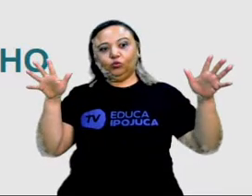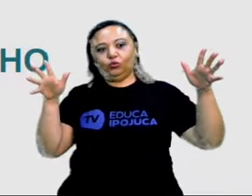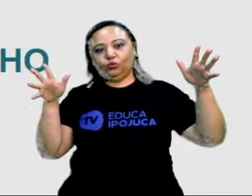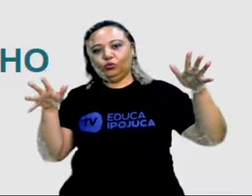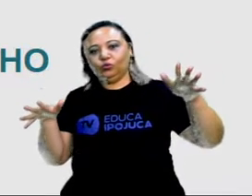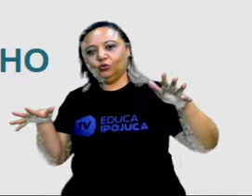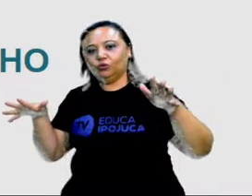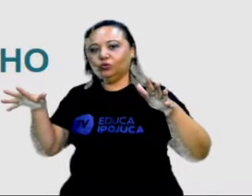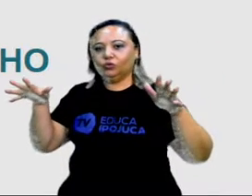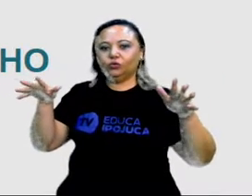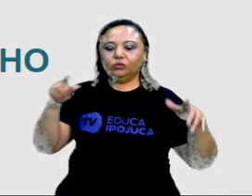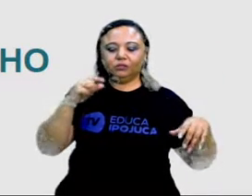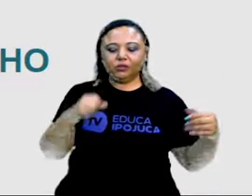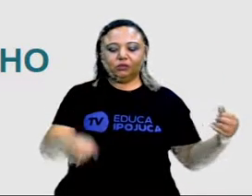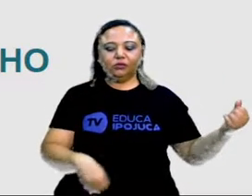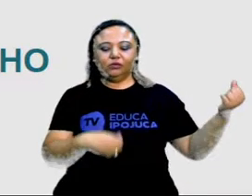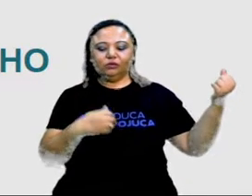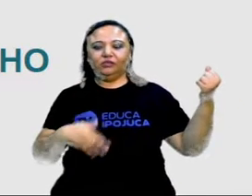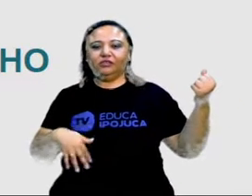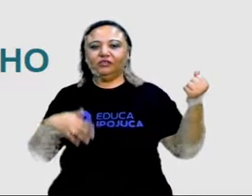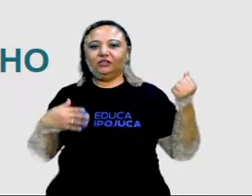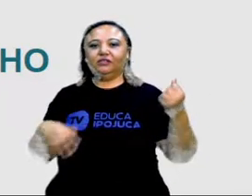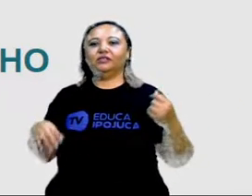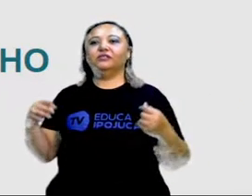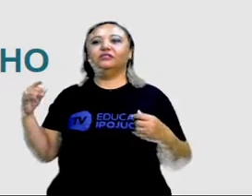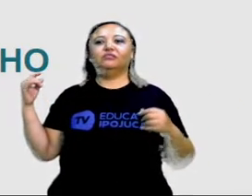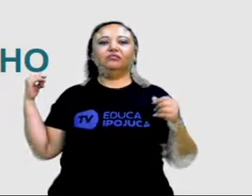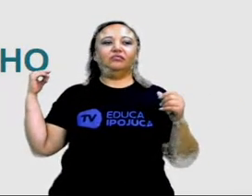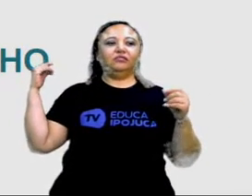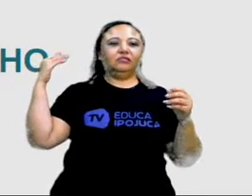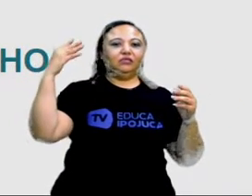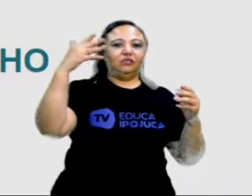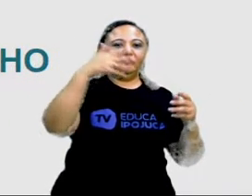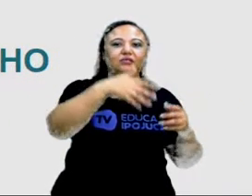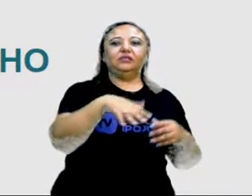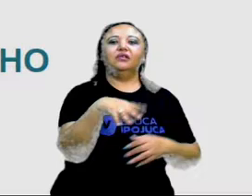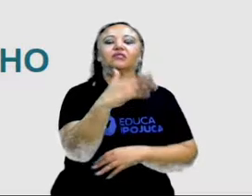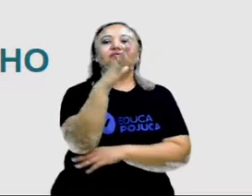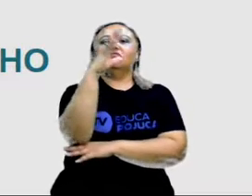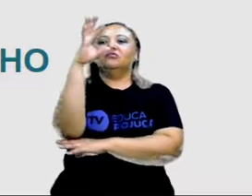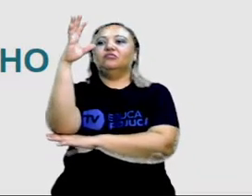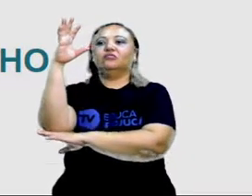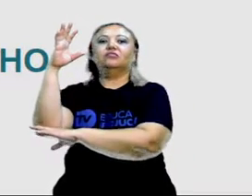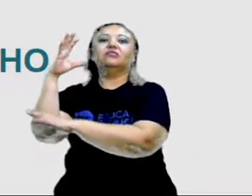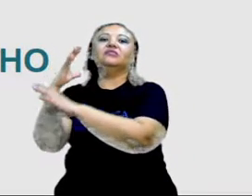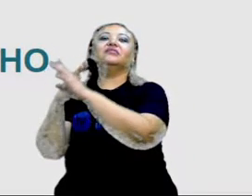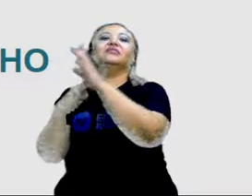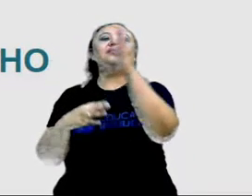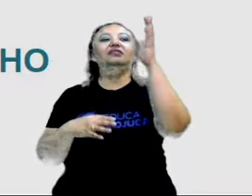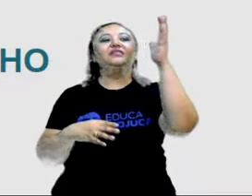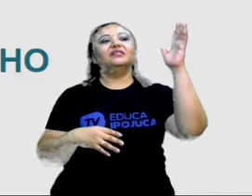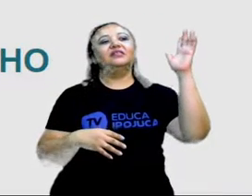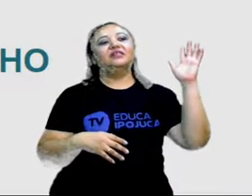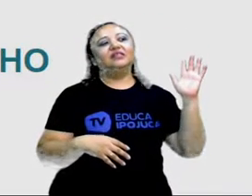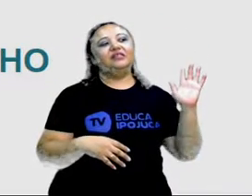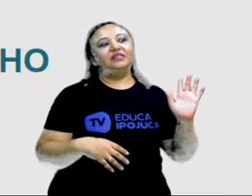pegou sua viola e voou em direção à floresta. Vuh, vuh, vuh,